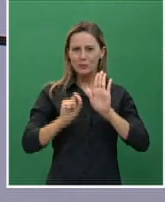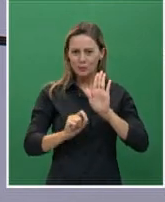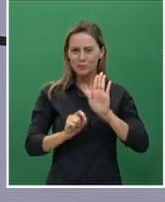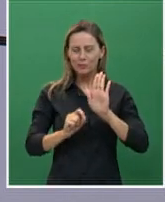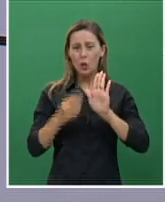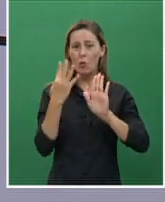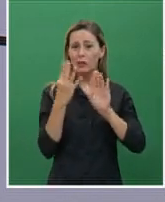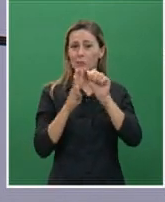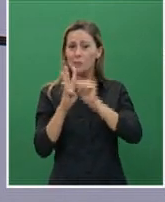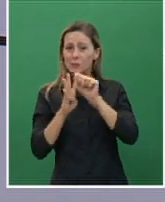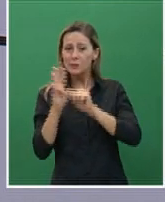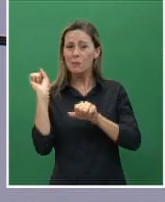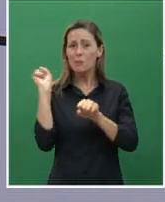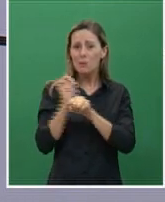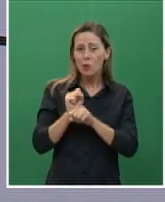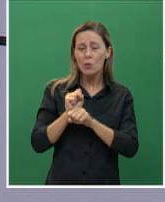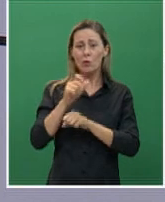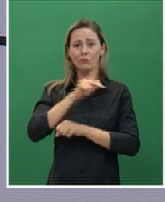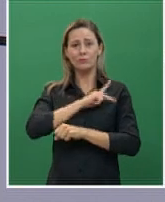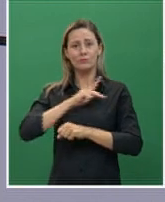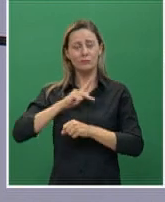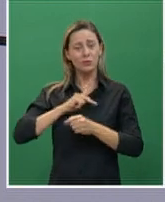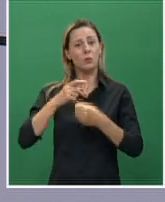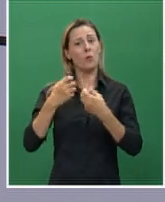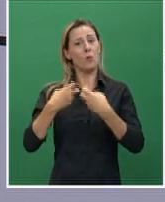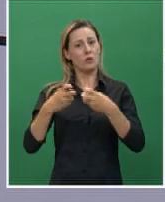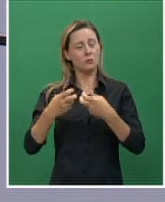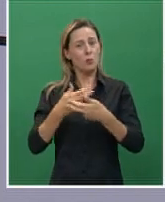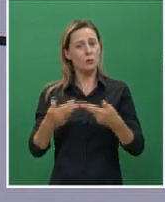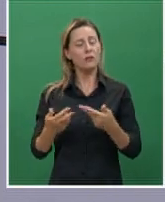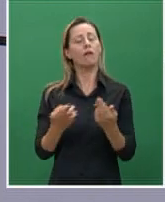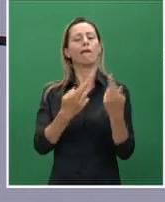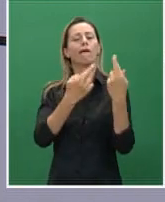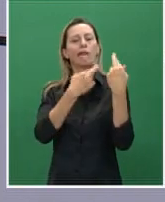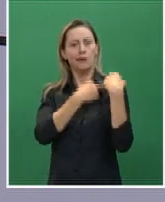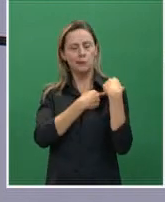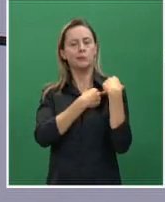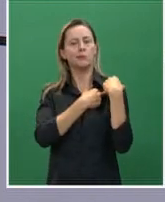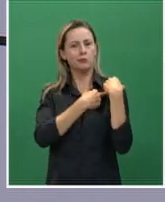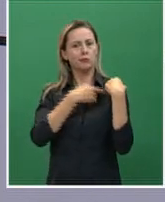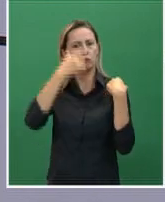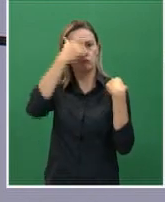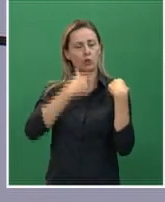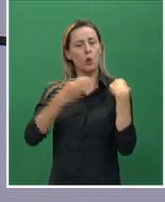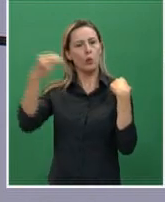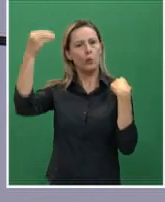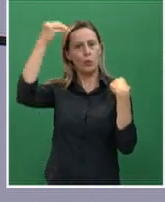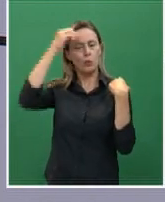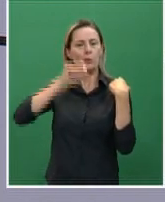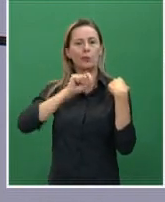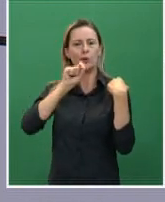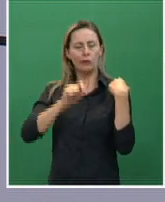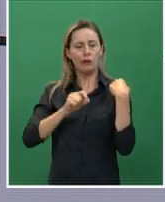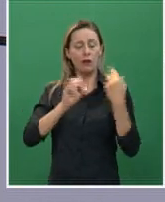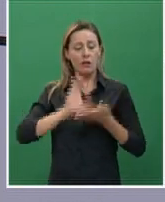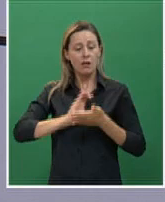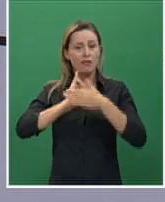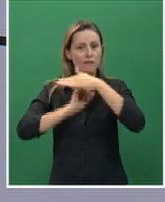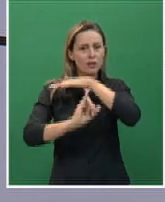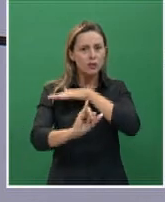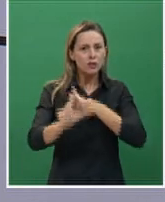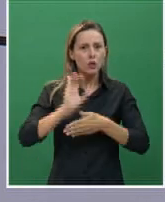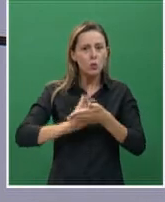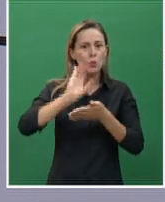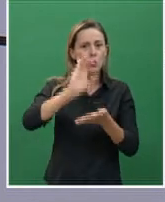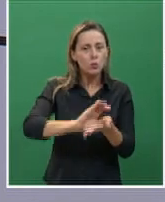coletivo durante quatro meses aqui na cidade de Blumenau nós somos responsabilidades e responsabilizados Inclusive a investir recursos do município